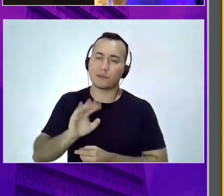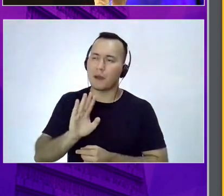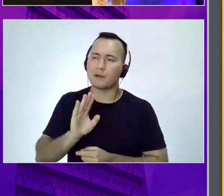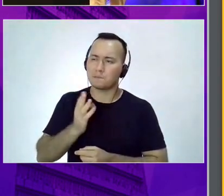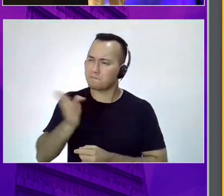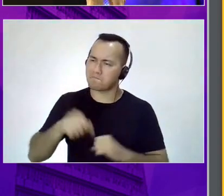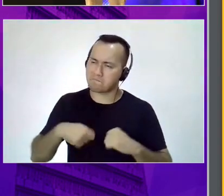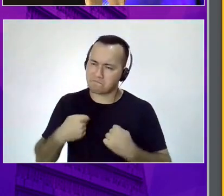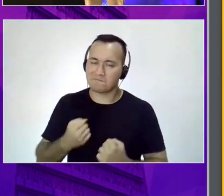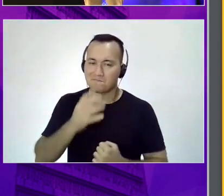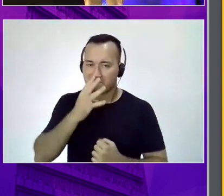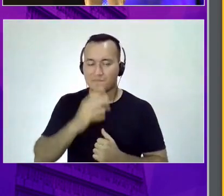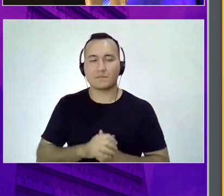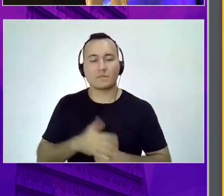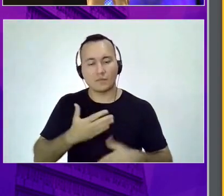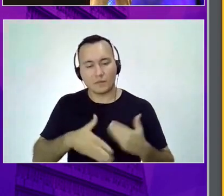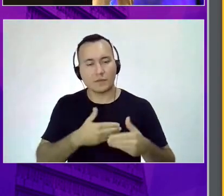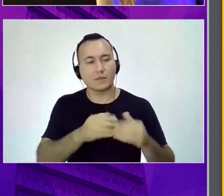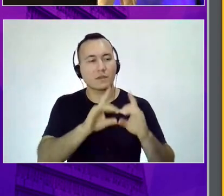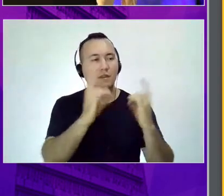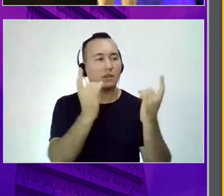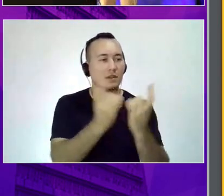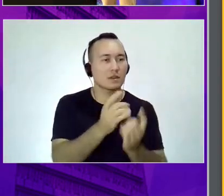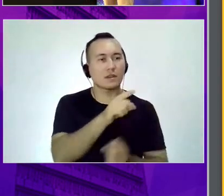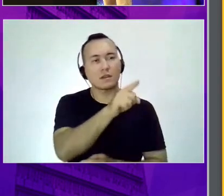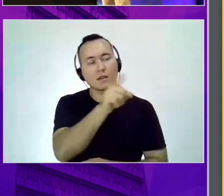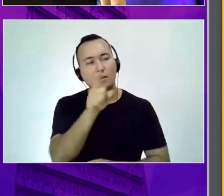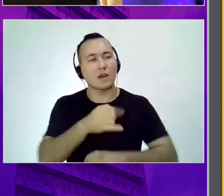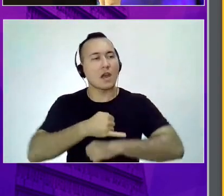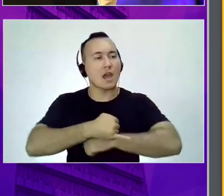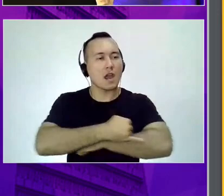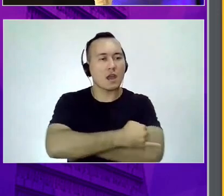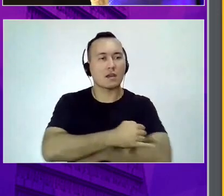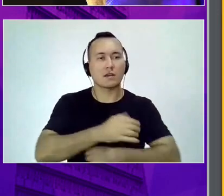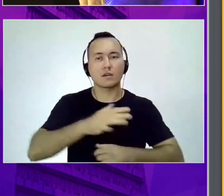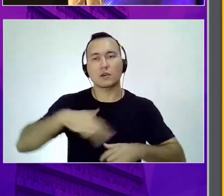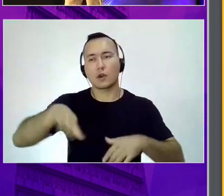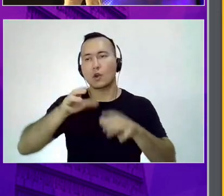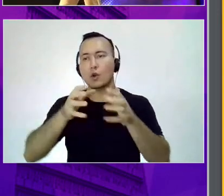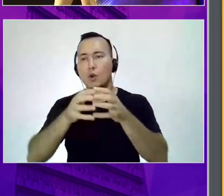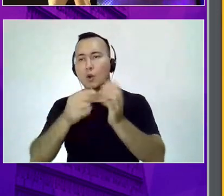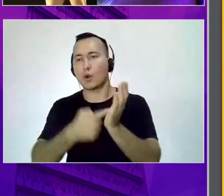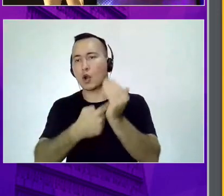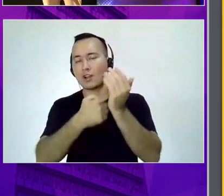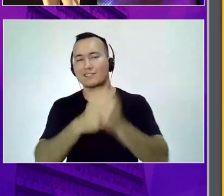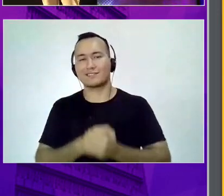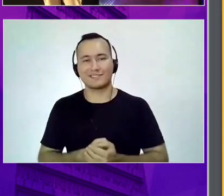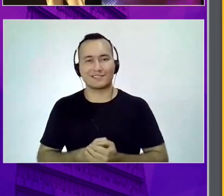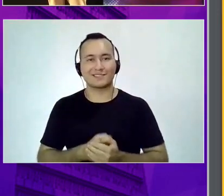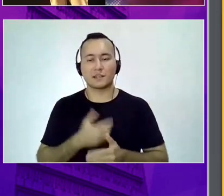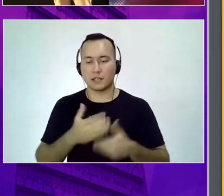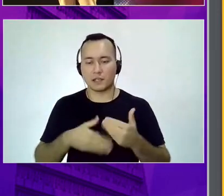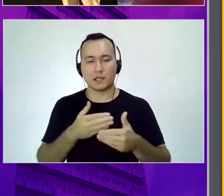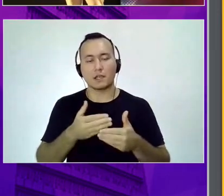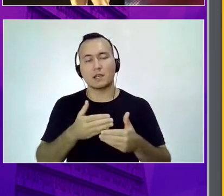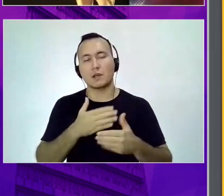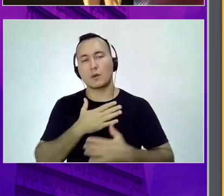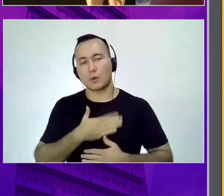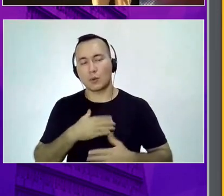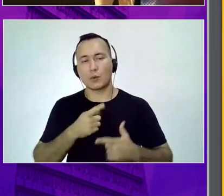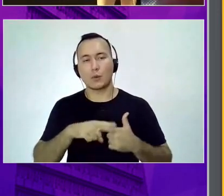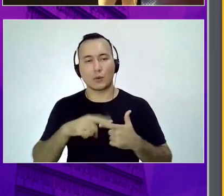coisas. Outro caso, estamos trabalhando com engenharia de prompt, de repente a gente começa a analisar log de